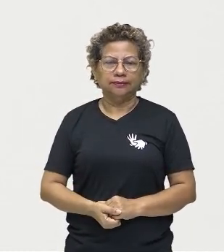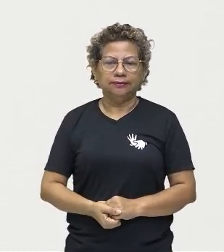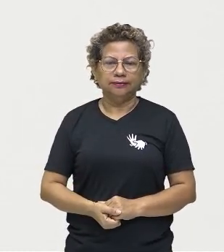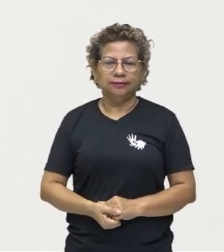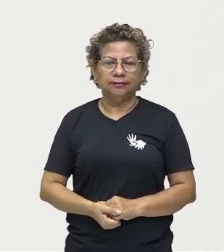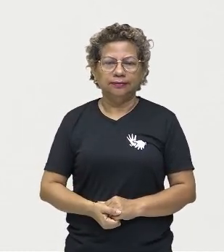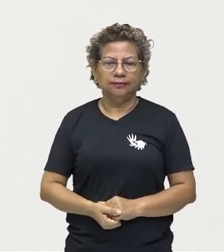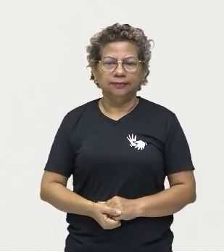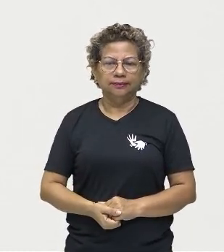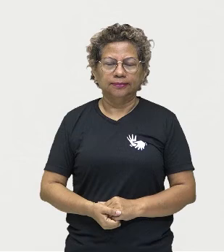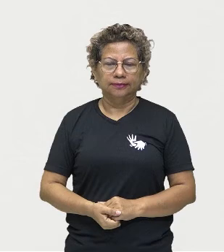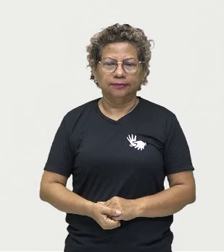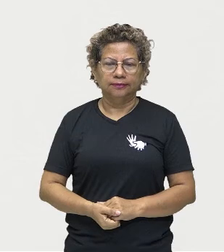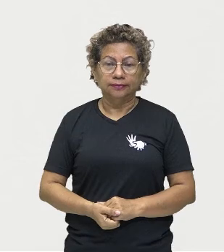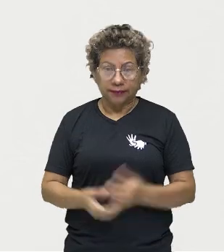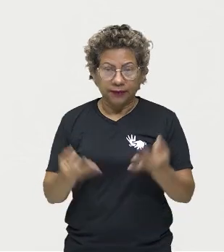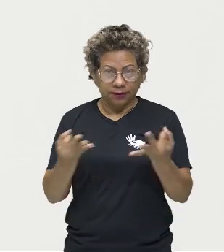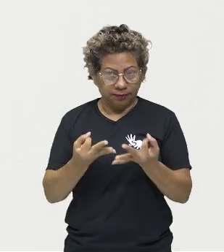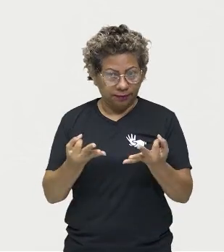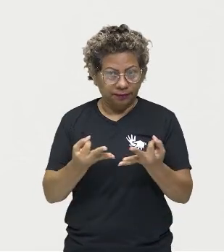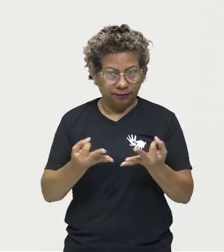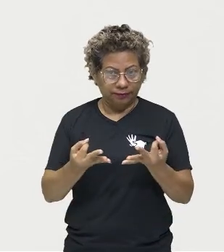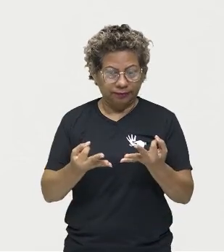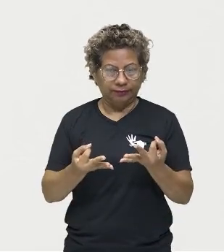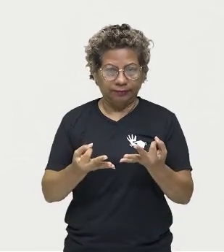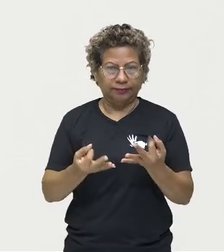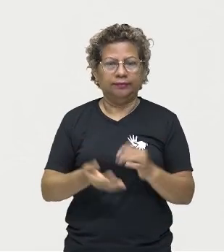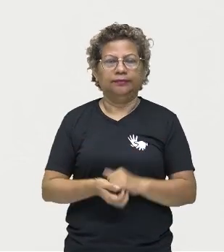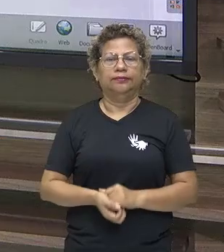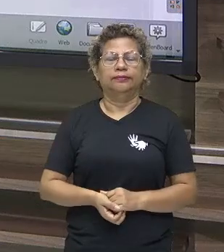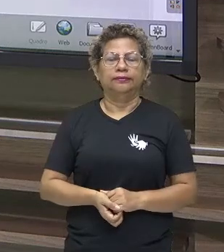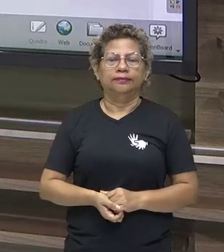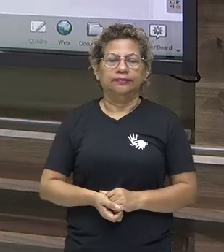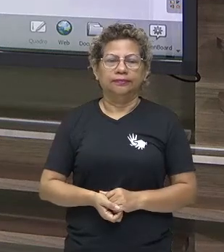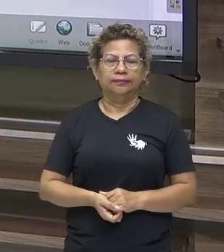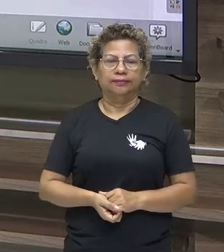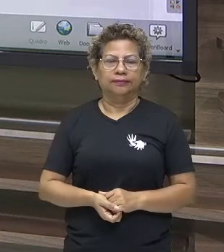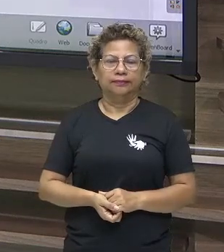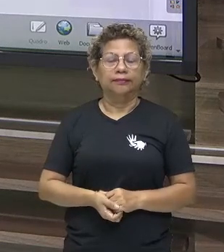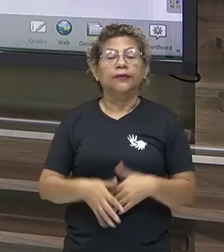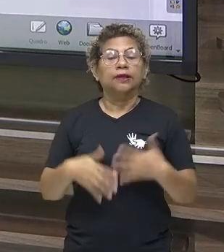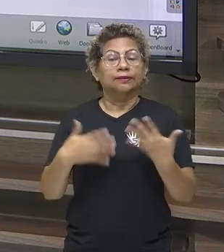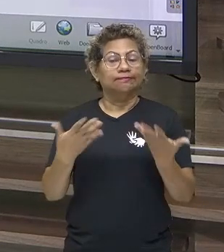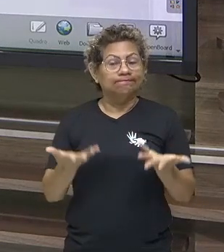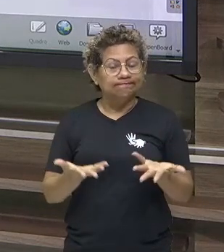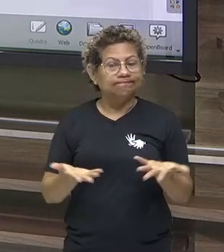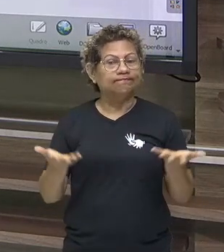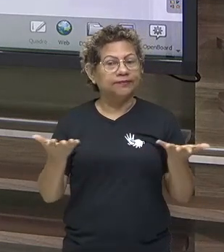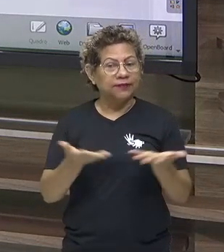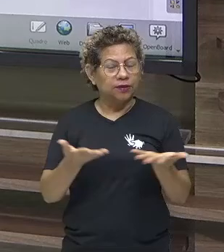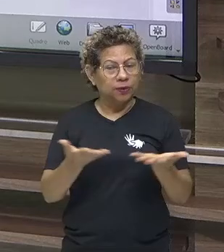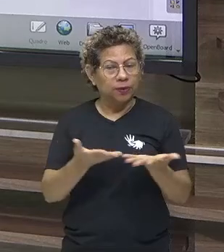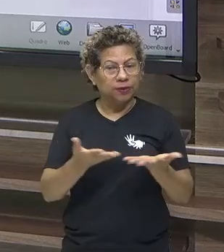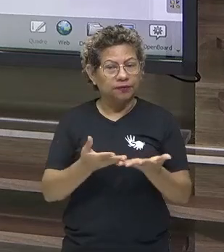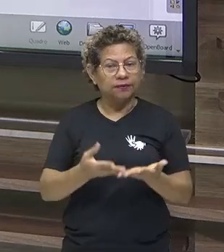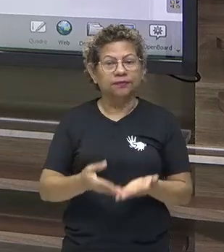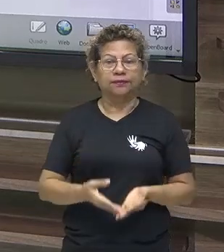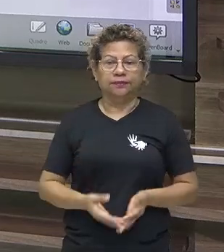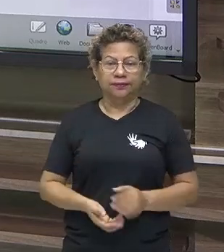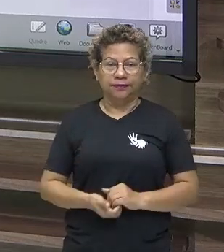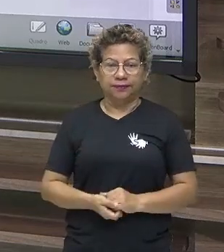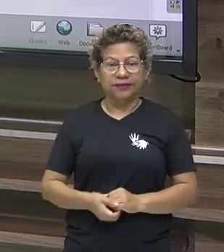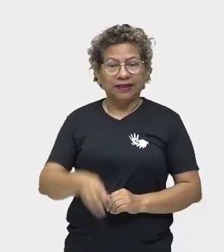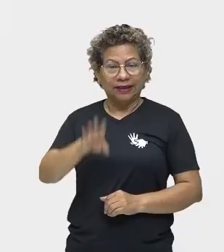centímetros. Perfeito? Muito bem. Vamos então agora para a nossa quarta e última questão